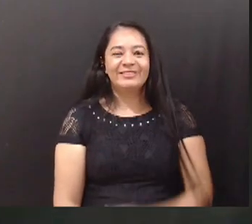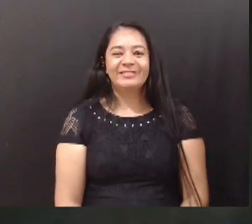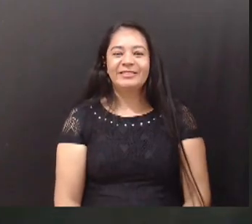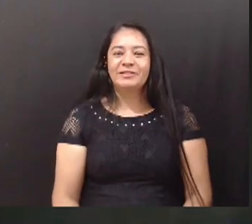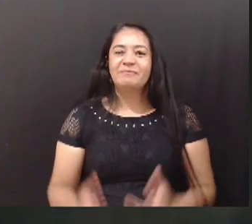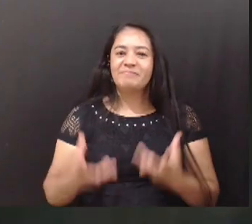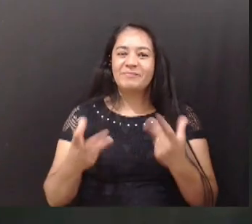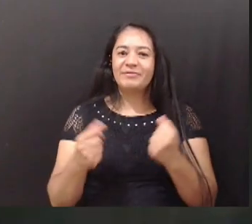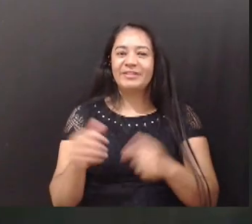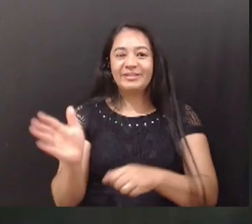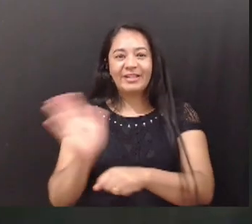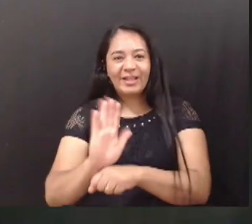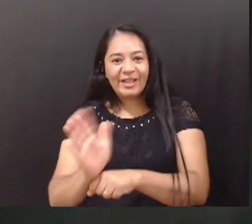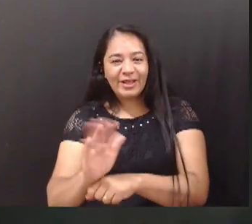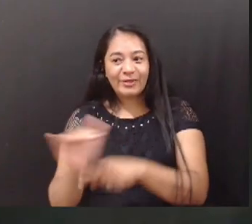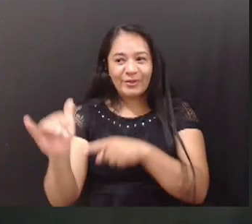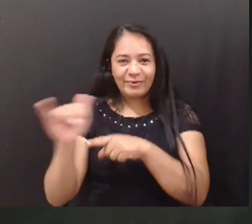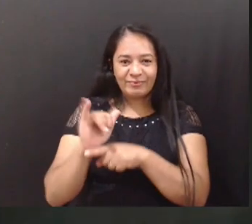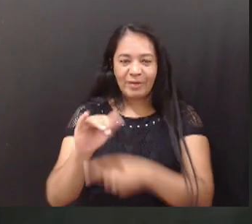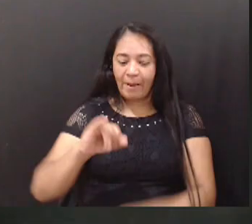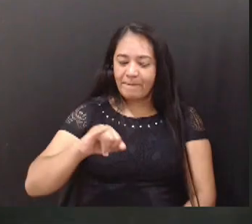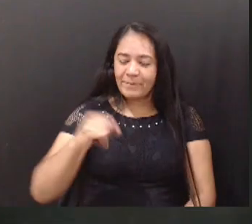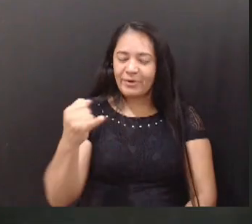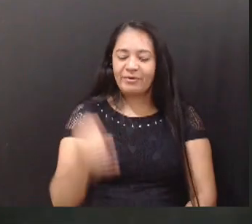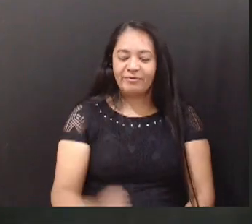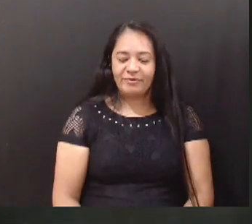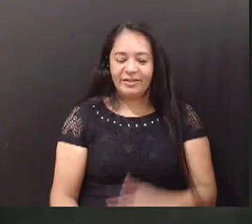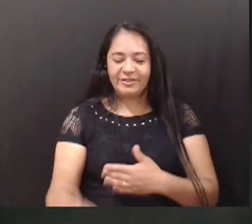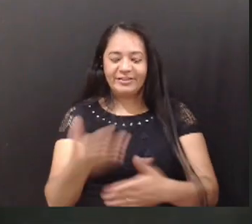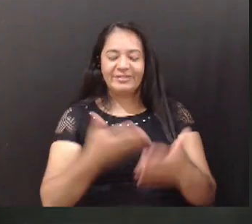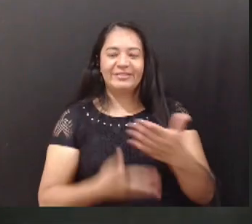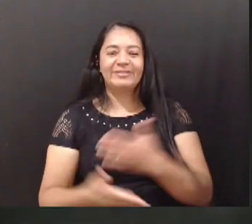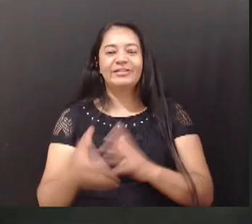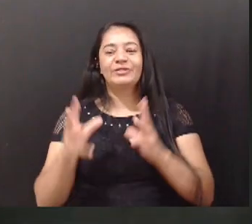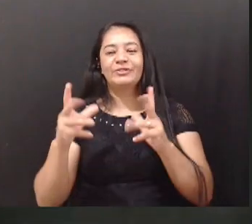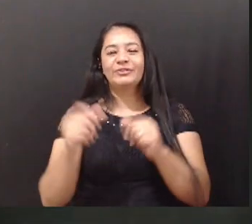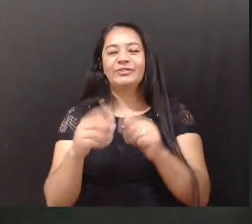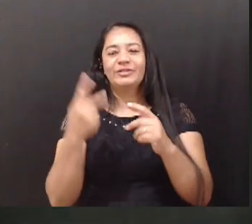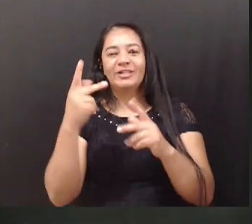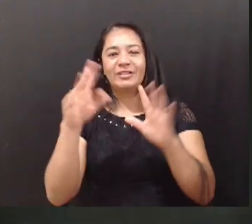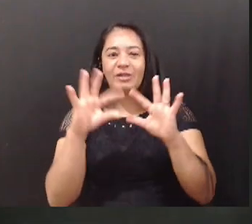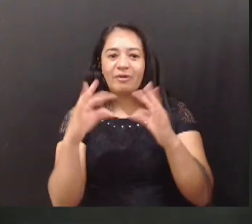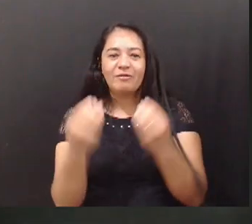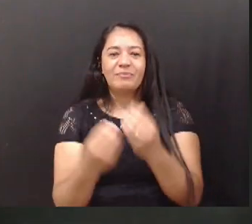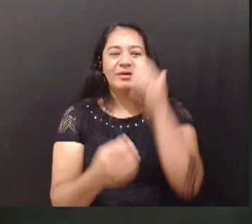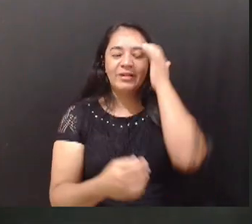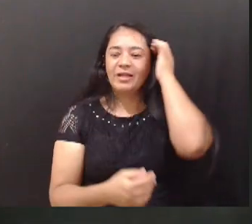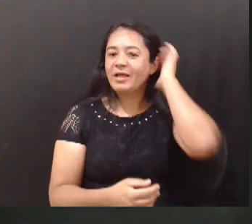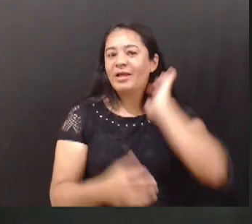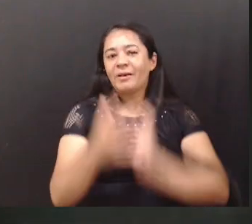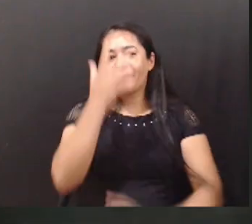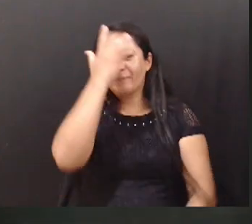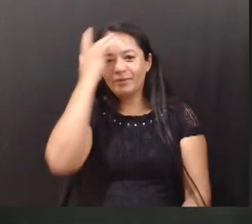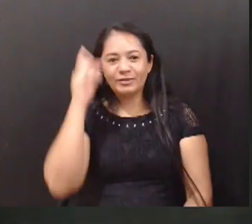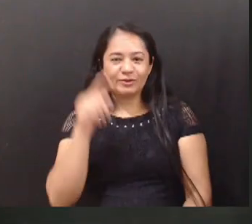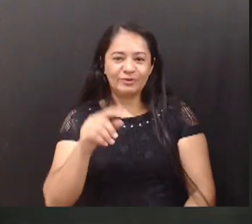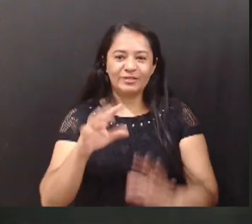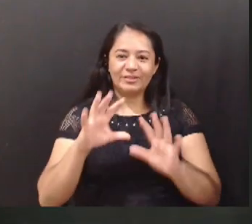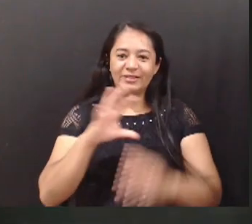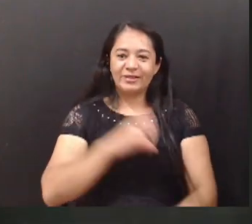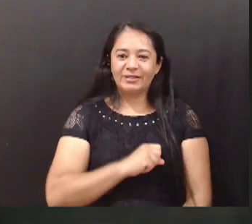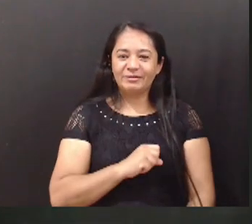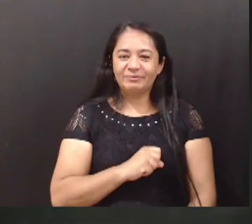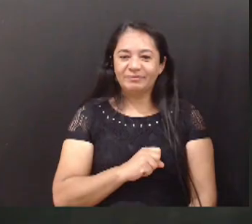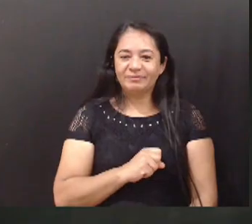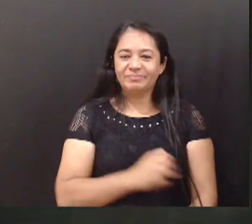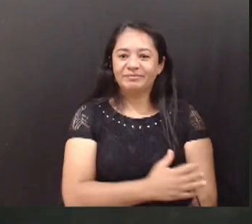YouTube, aproveita, vai lá, compartilha com toda a sua família, com as pessoas que você ama e com as pessoas que você também não tem aquela,